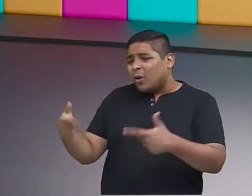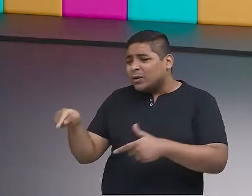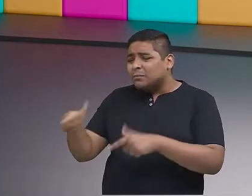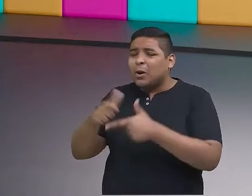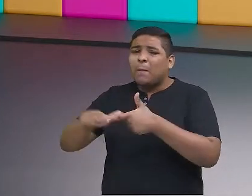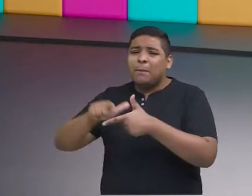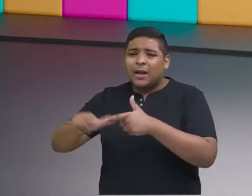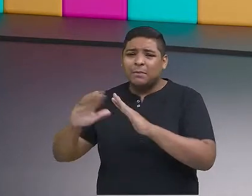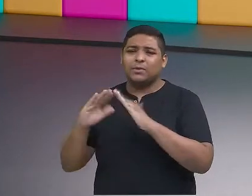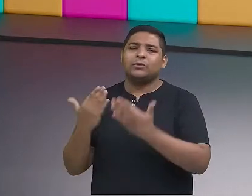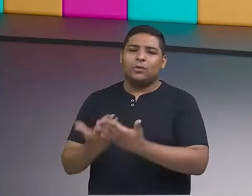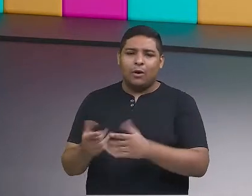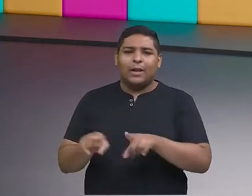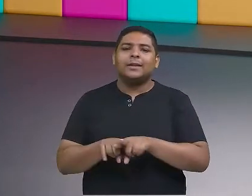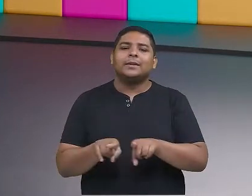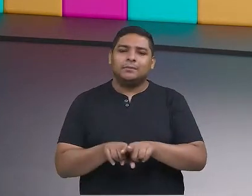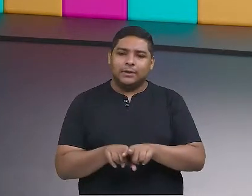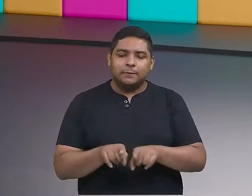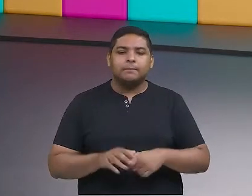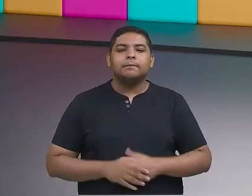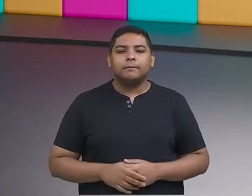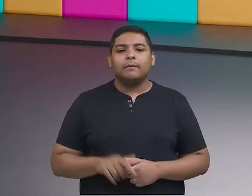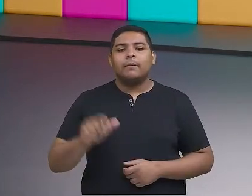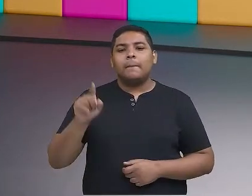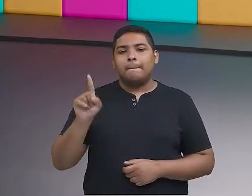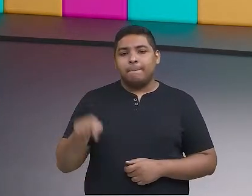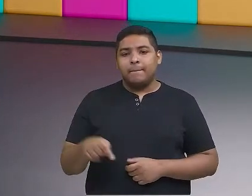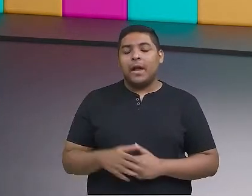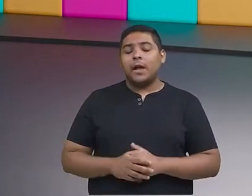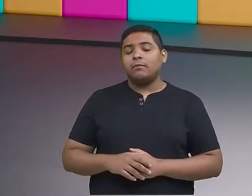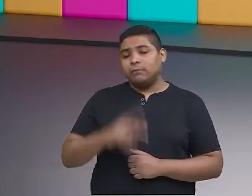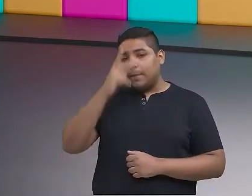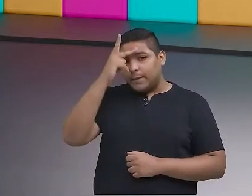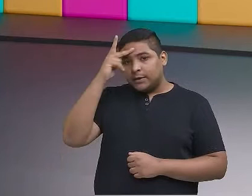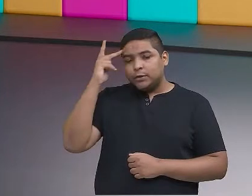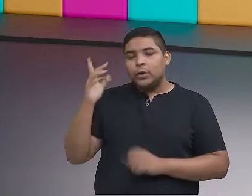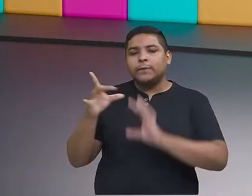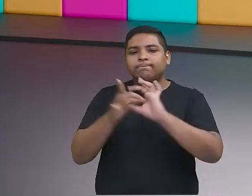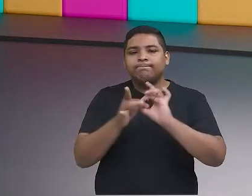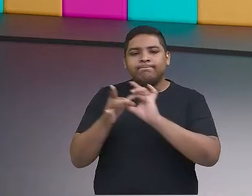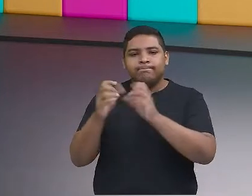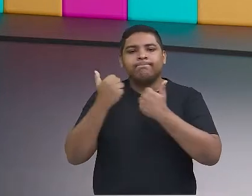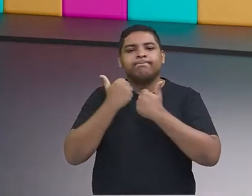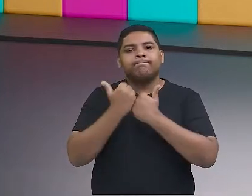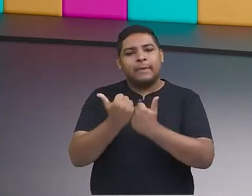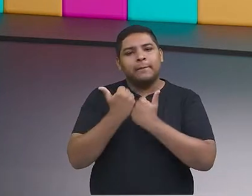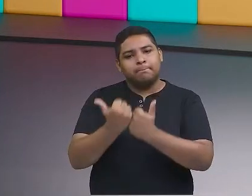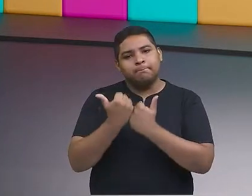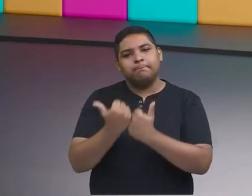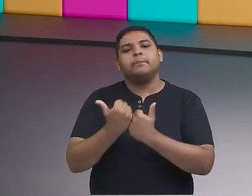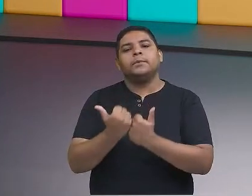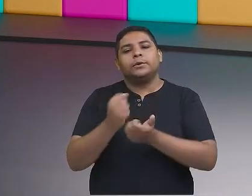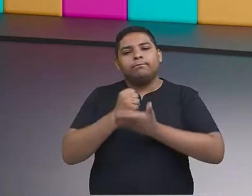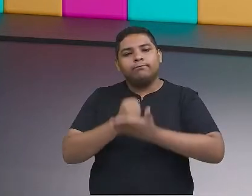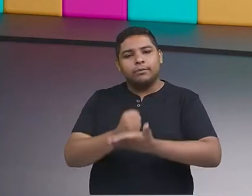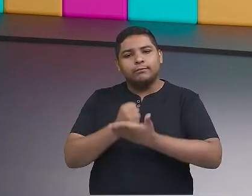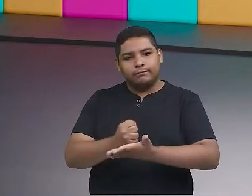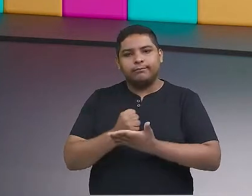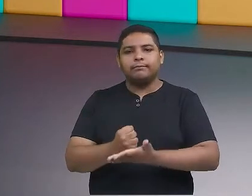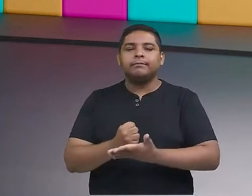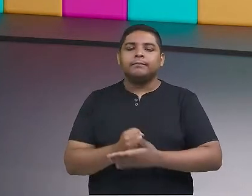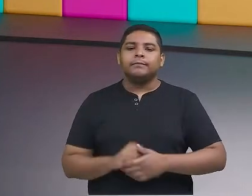essas pessoas que a gente chama de rede de apoio que vai te dar esse suporte emocional, tudo